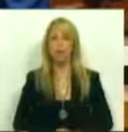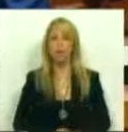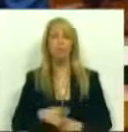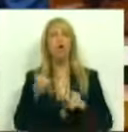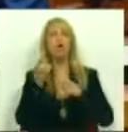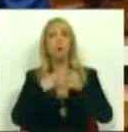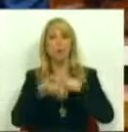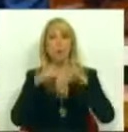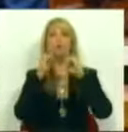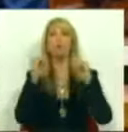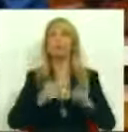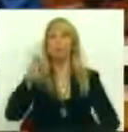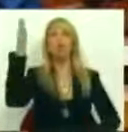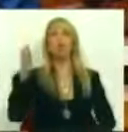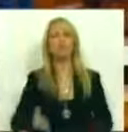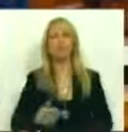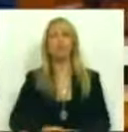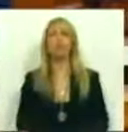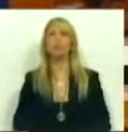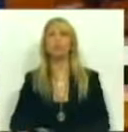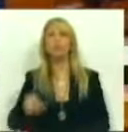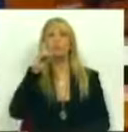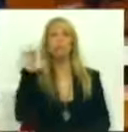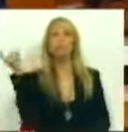Um comércio internacional justo e a